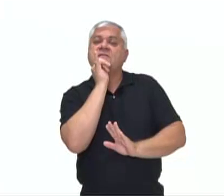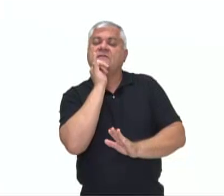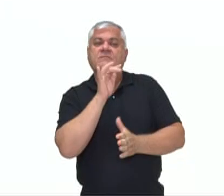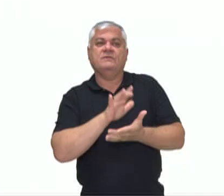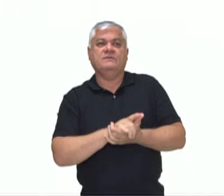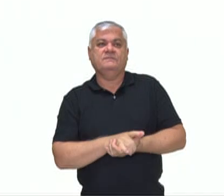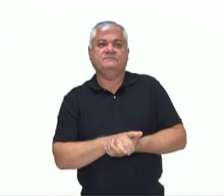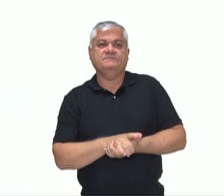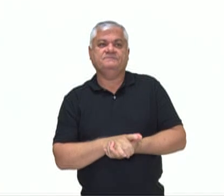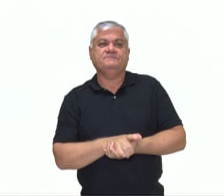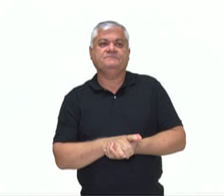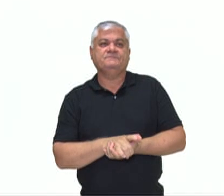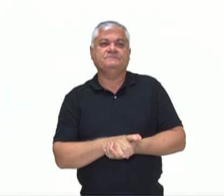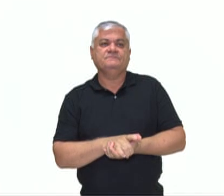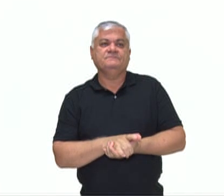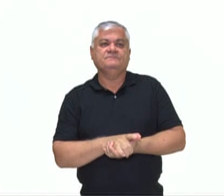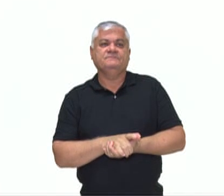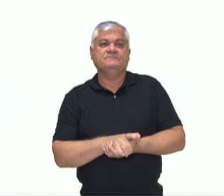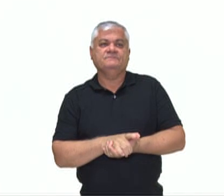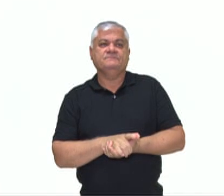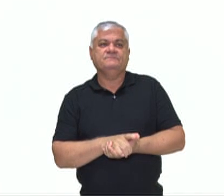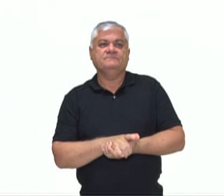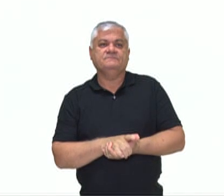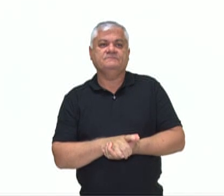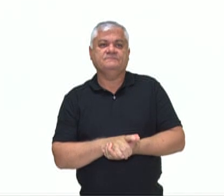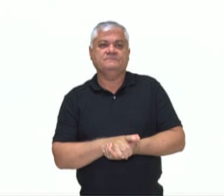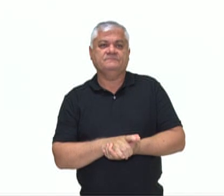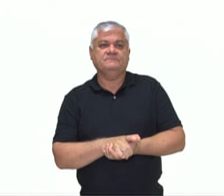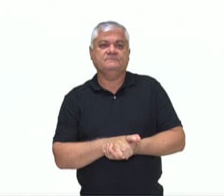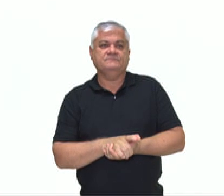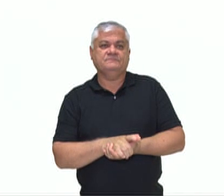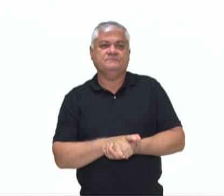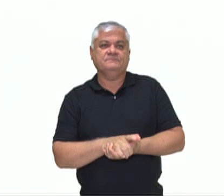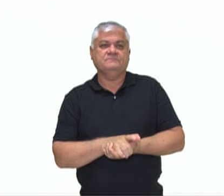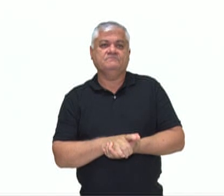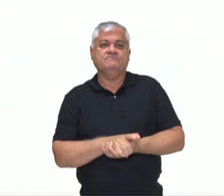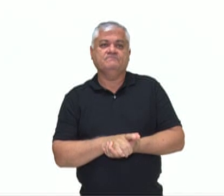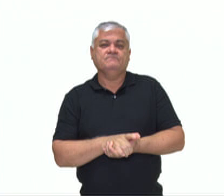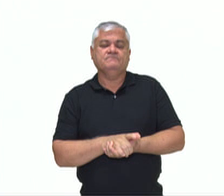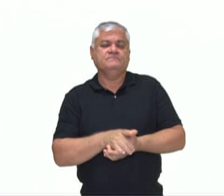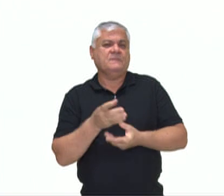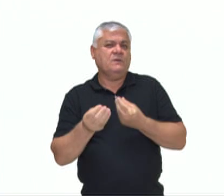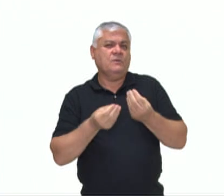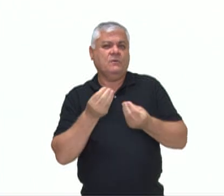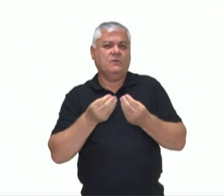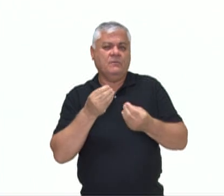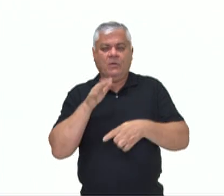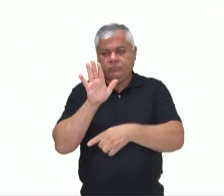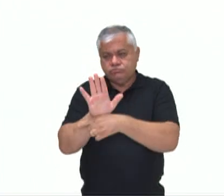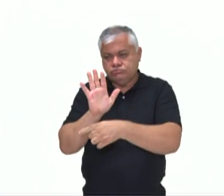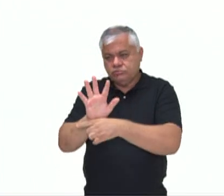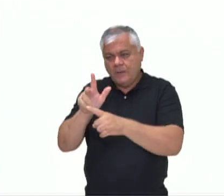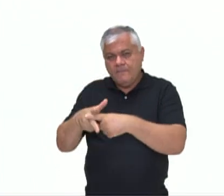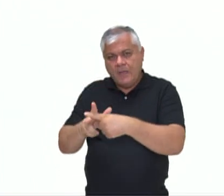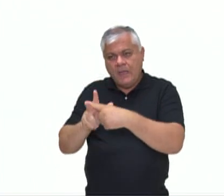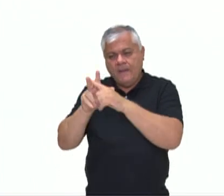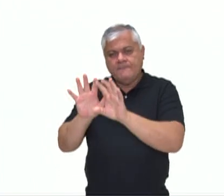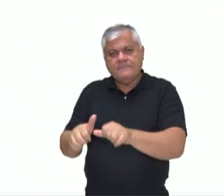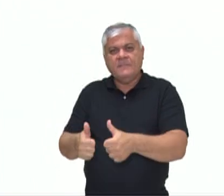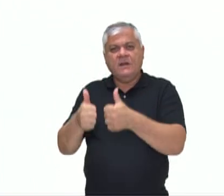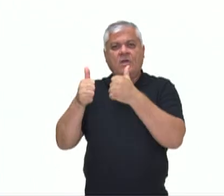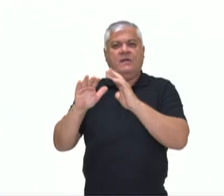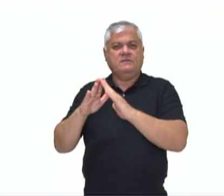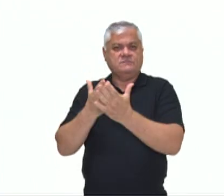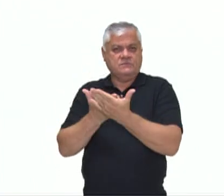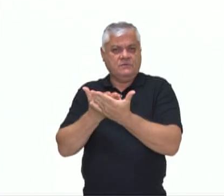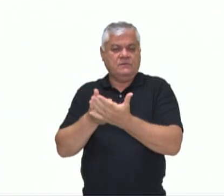Some examples. How can you improve these aspects about school? Como melhorar esses aspectos sobre a sua